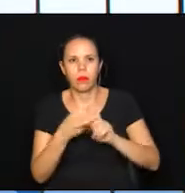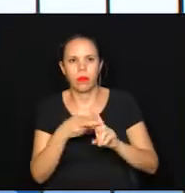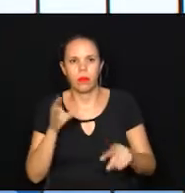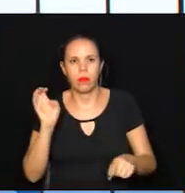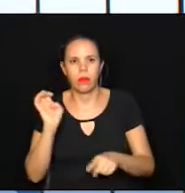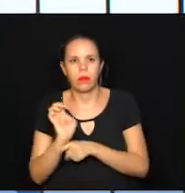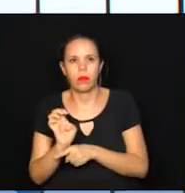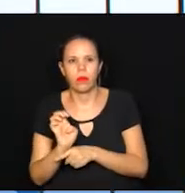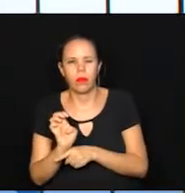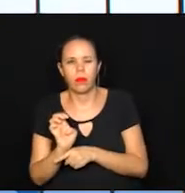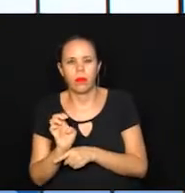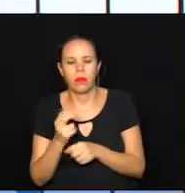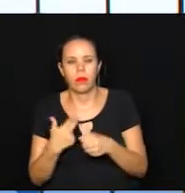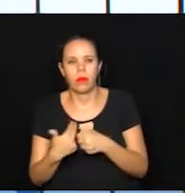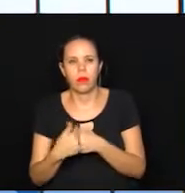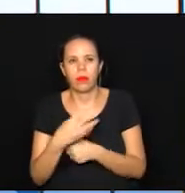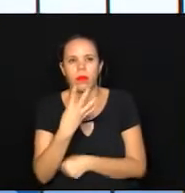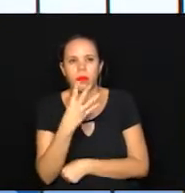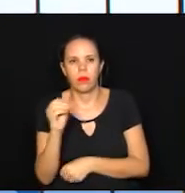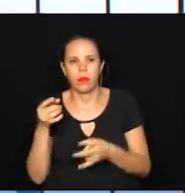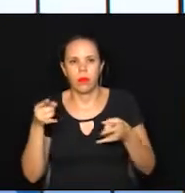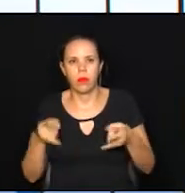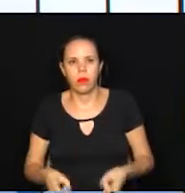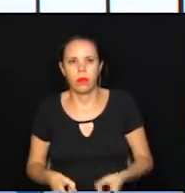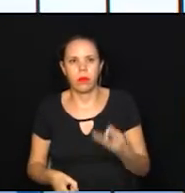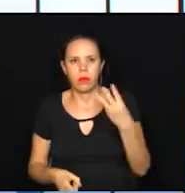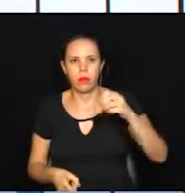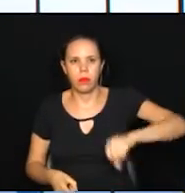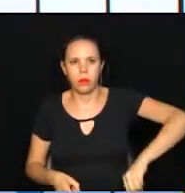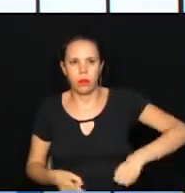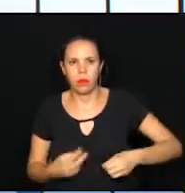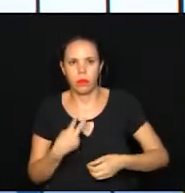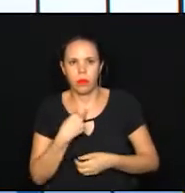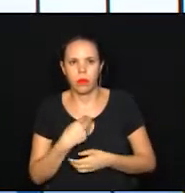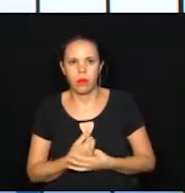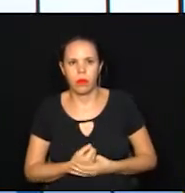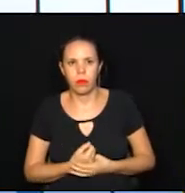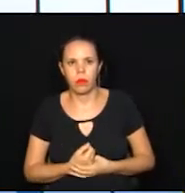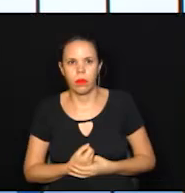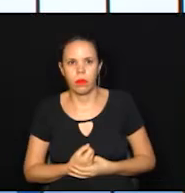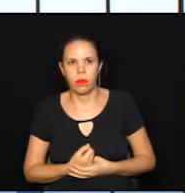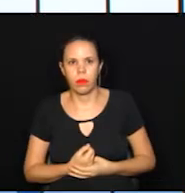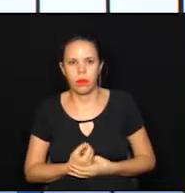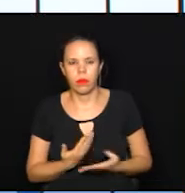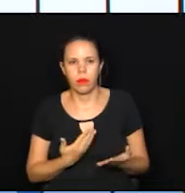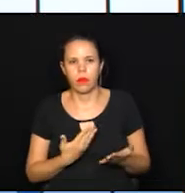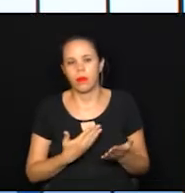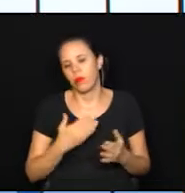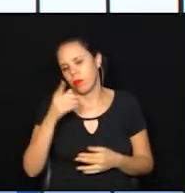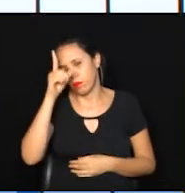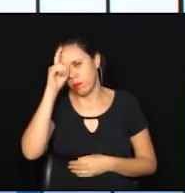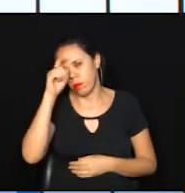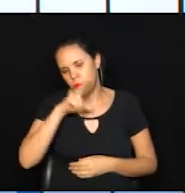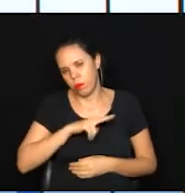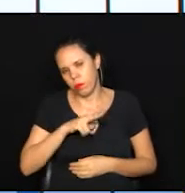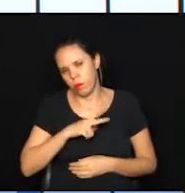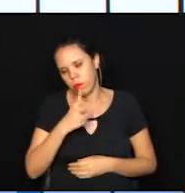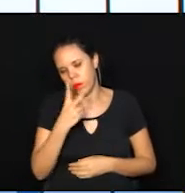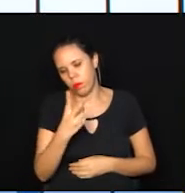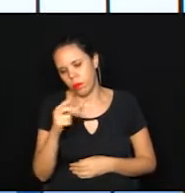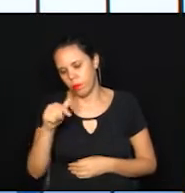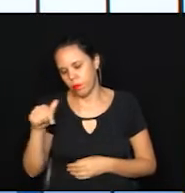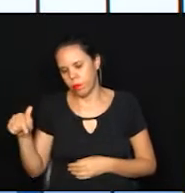que é a Unicamp, 40 leitos, 39 ocupados. Na rede particular, 227